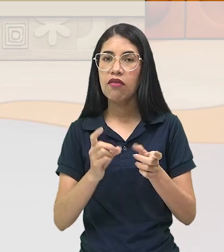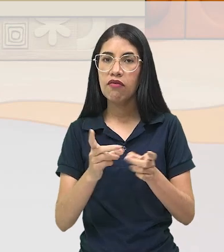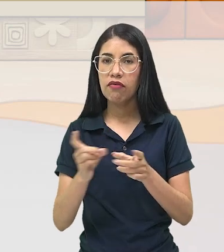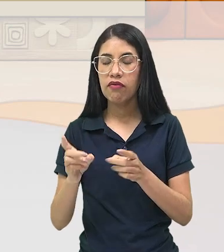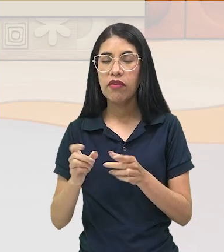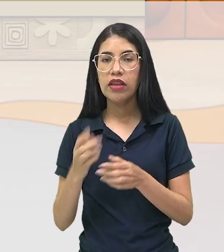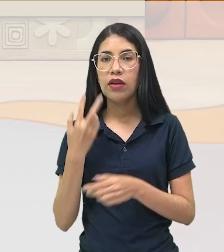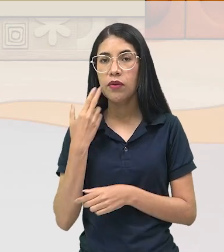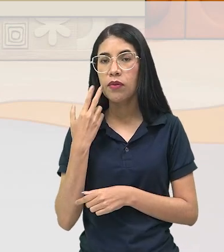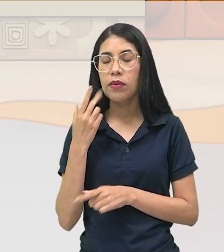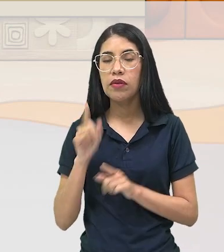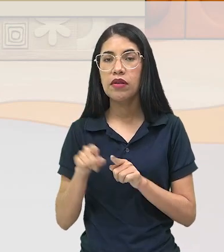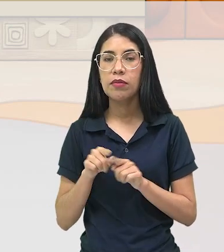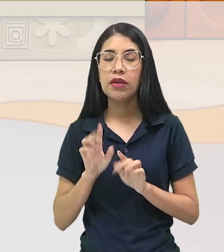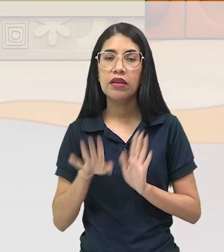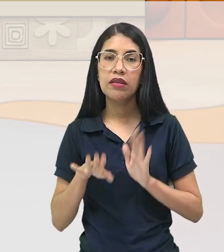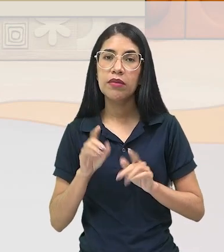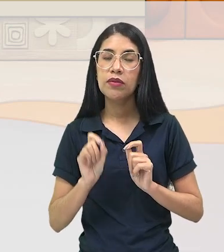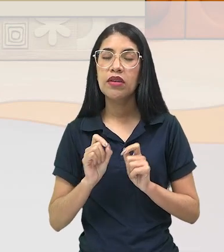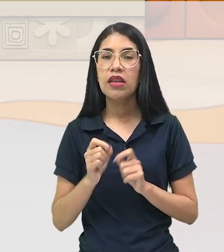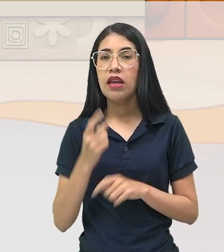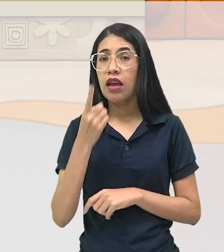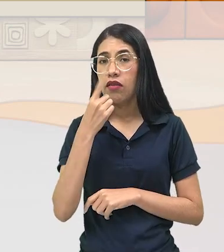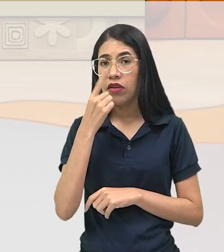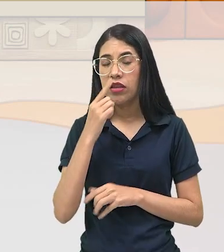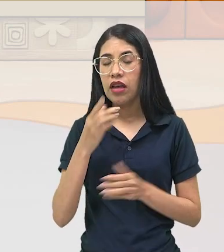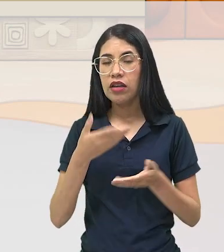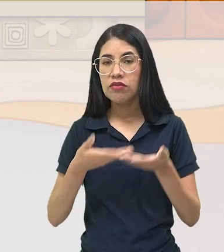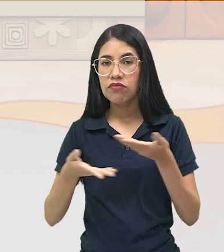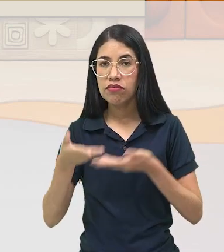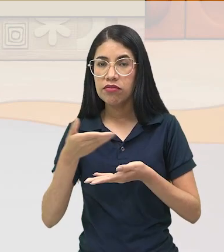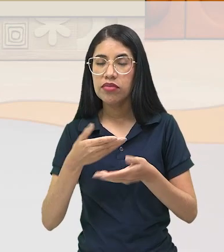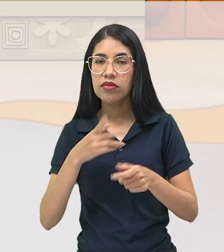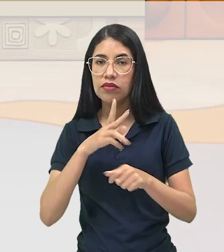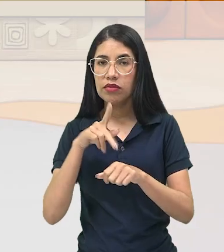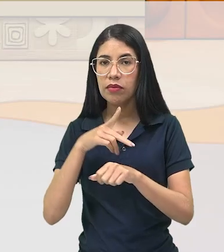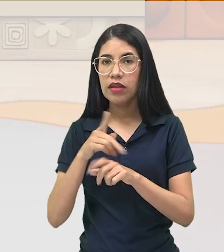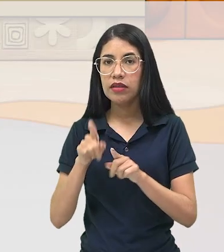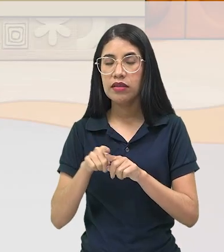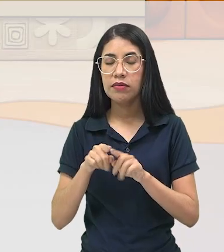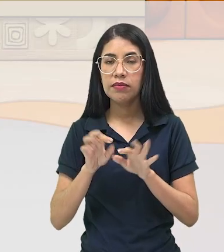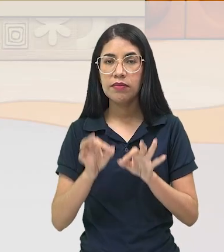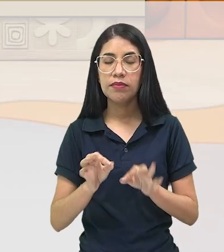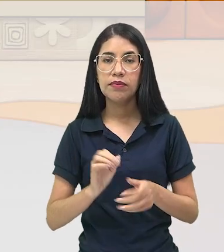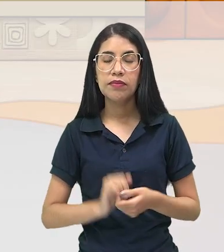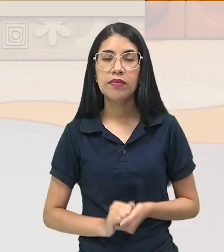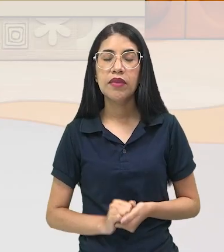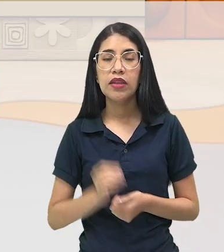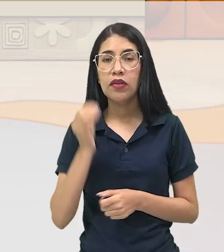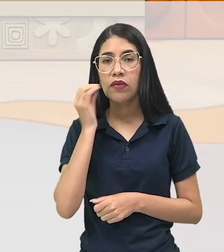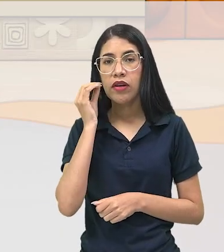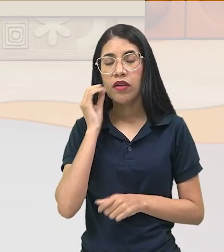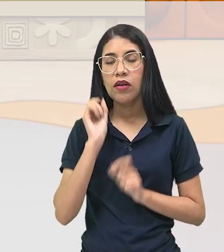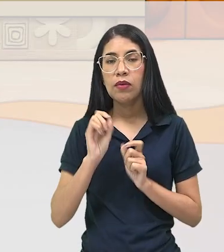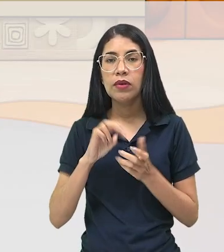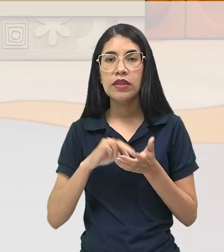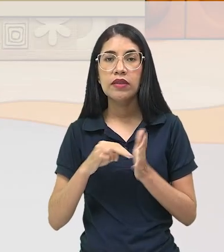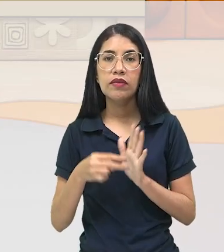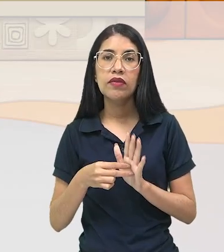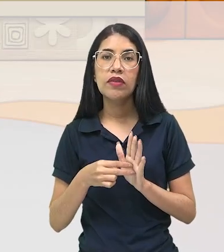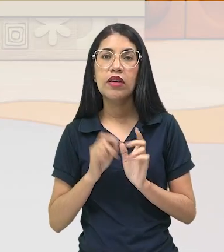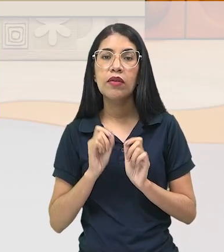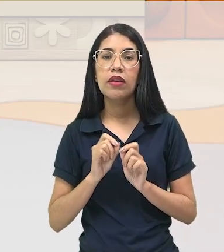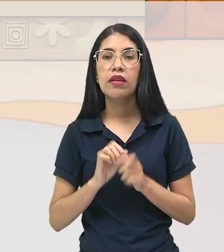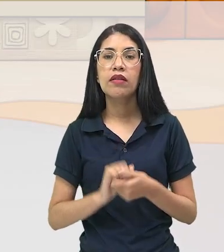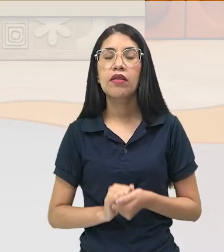Isso depende muito do grau de entrosamento e da relação estabelecida entre os países, certo? Então, vamos verificar o que são ali as